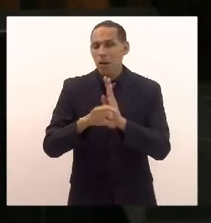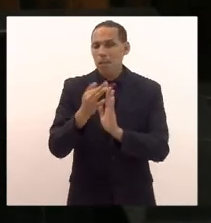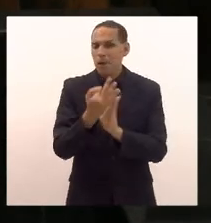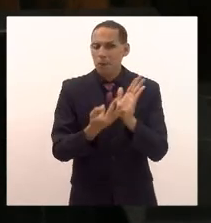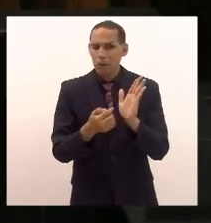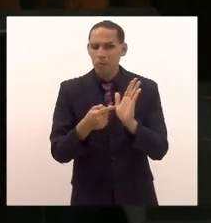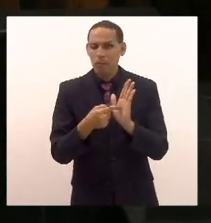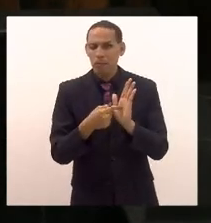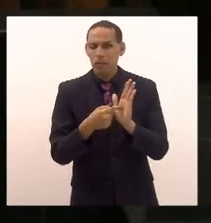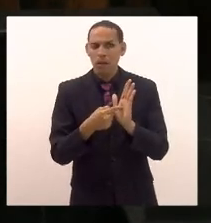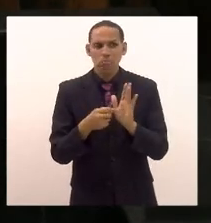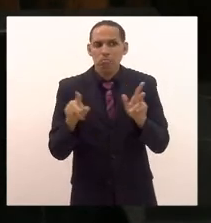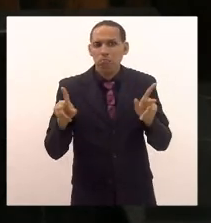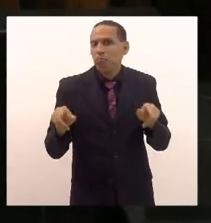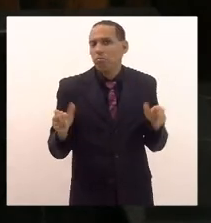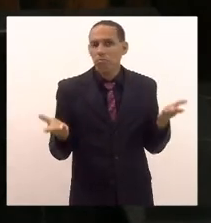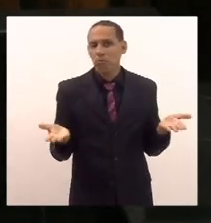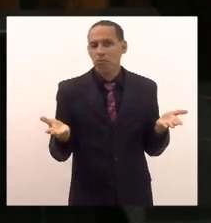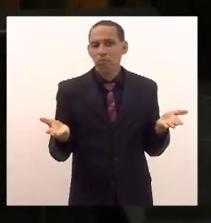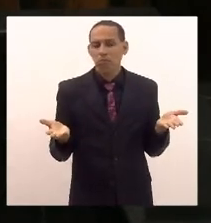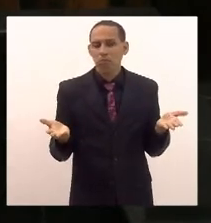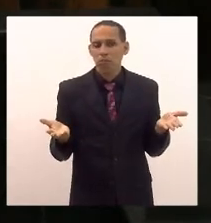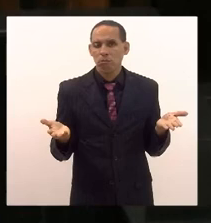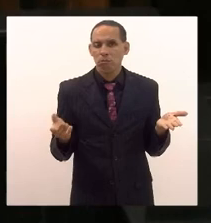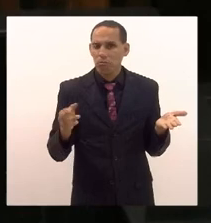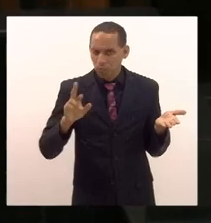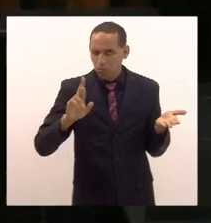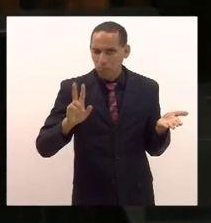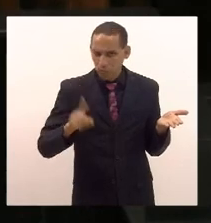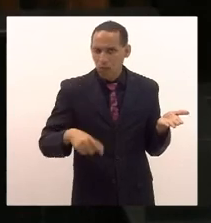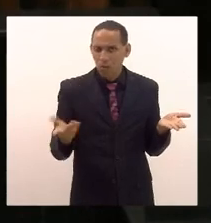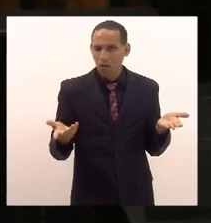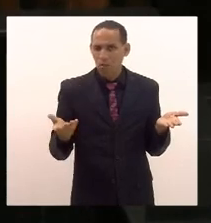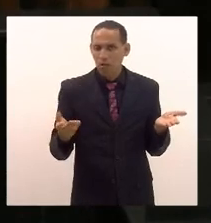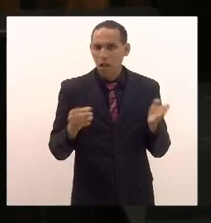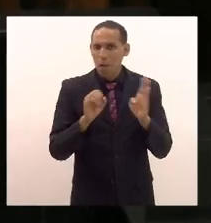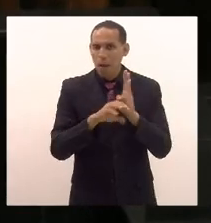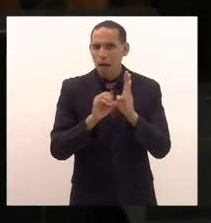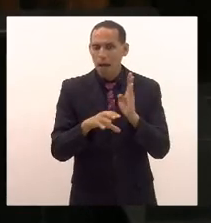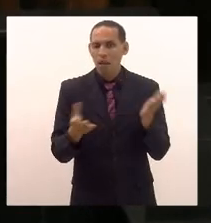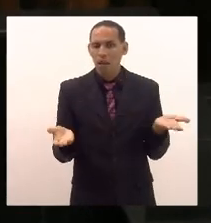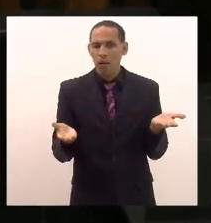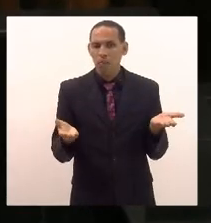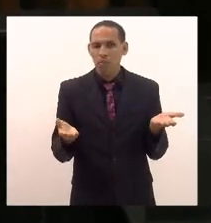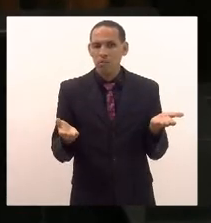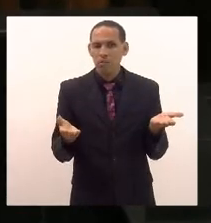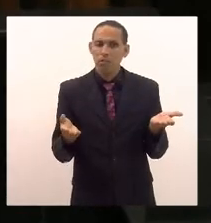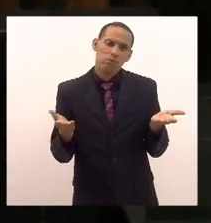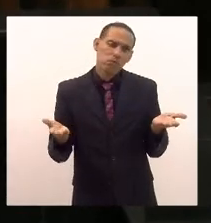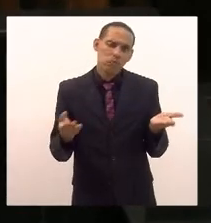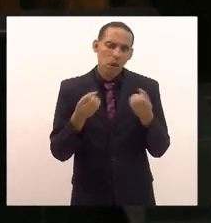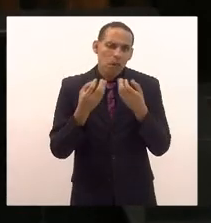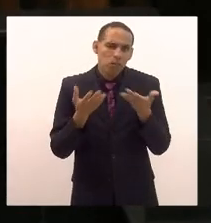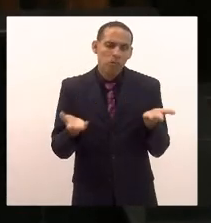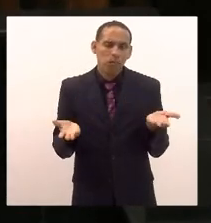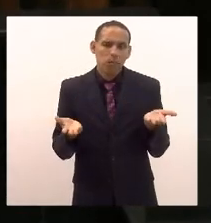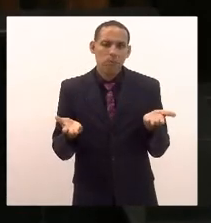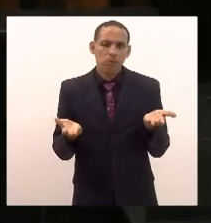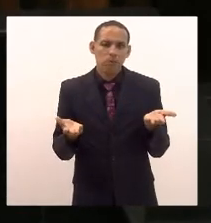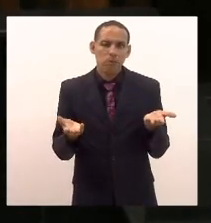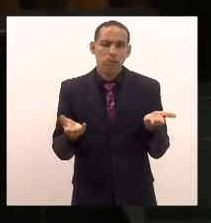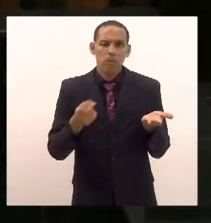teria mesmo a natureza o nome não é benefício se benefício é uma benesse